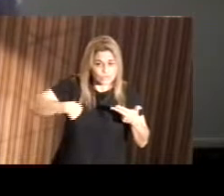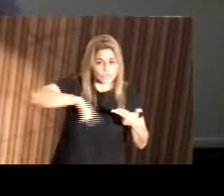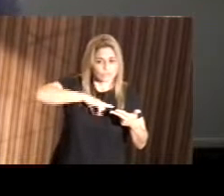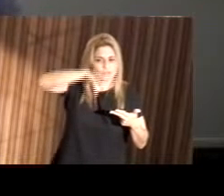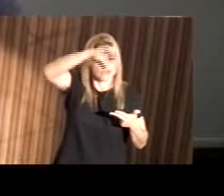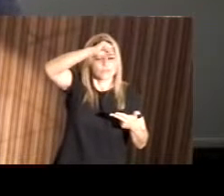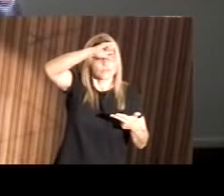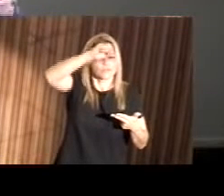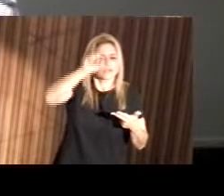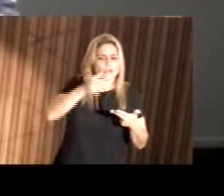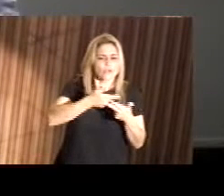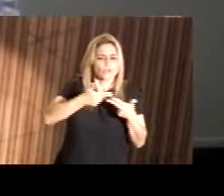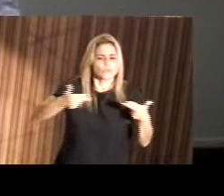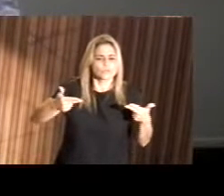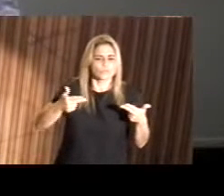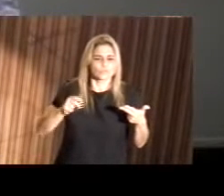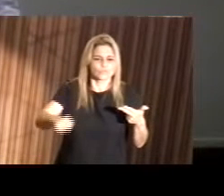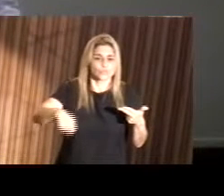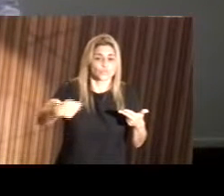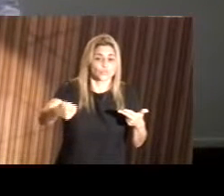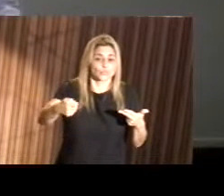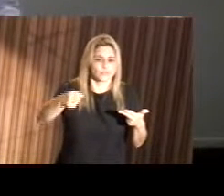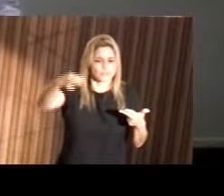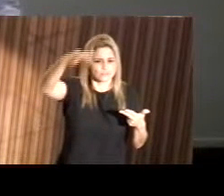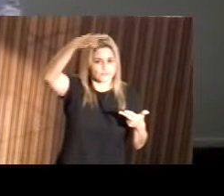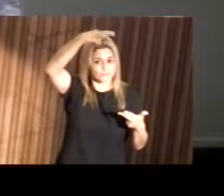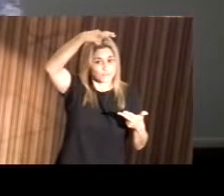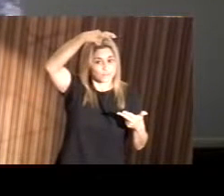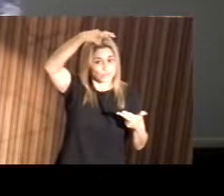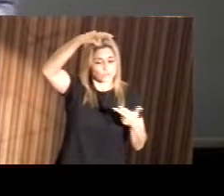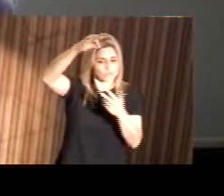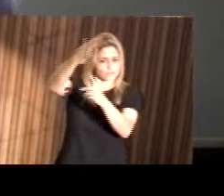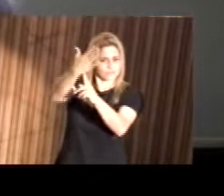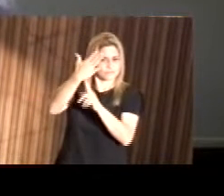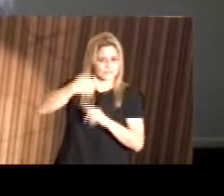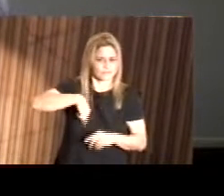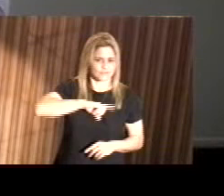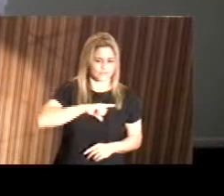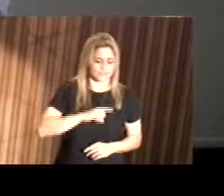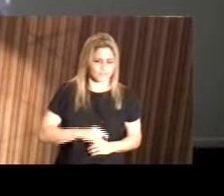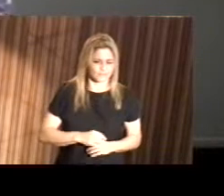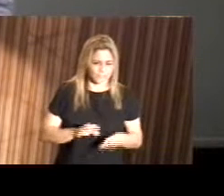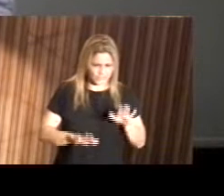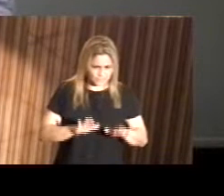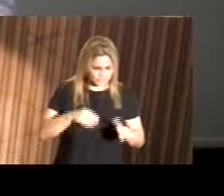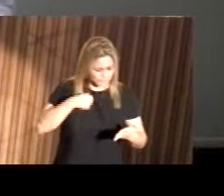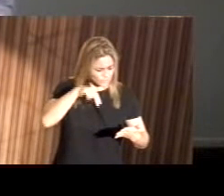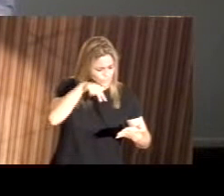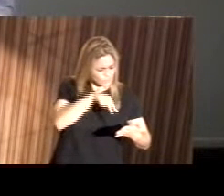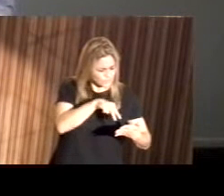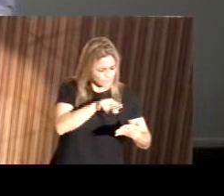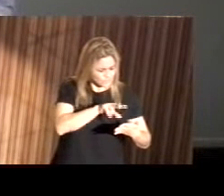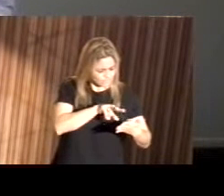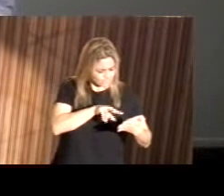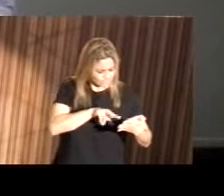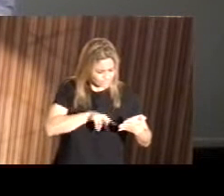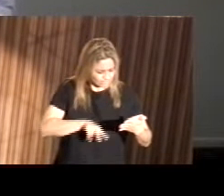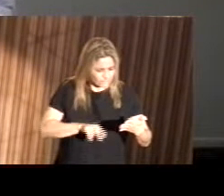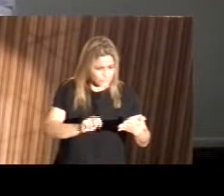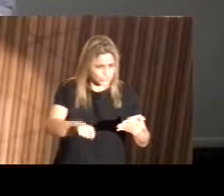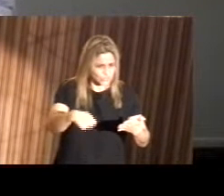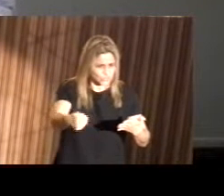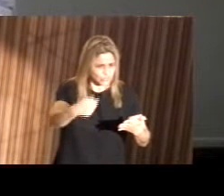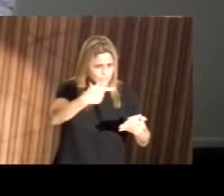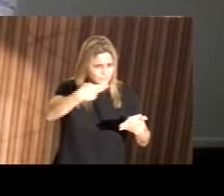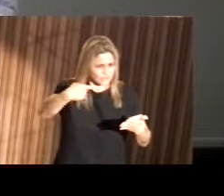gente perceber verdades espirituais. Por isso, quando eu olho para esse texto, para esse relato